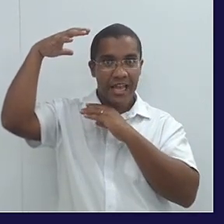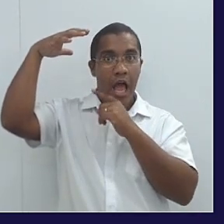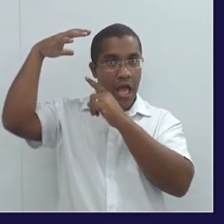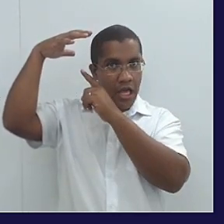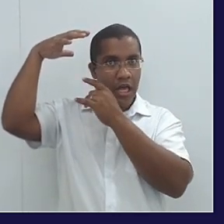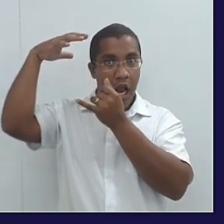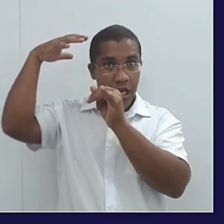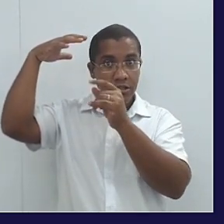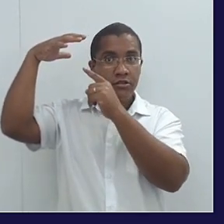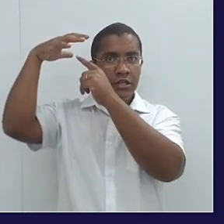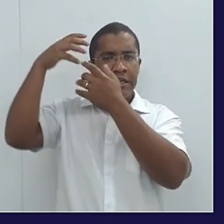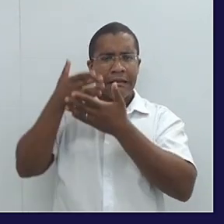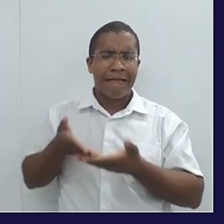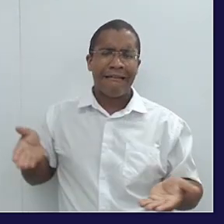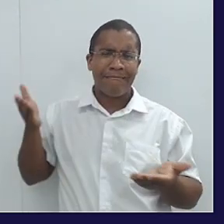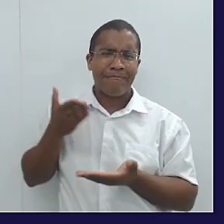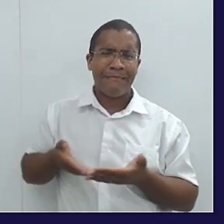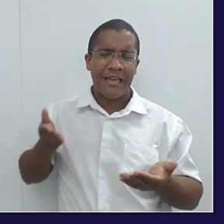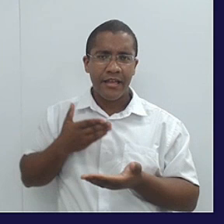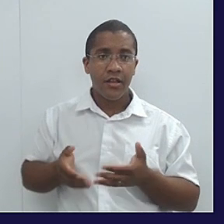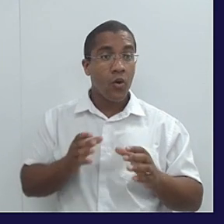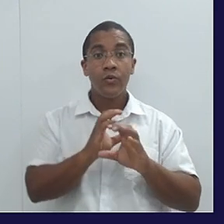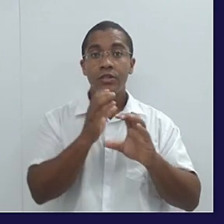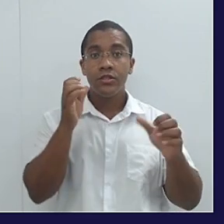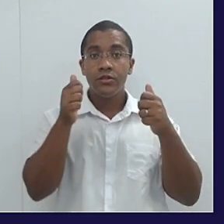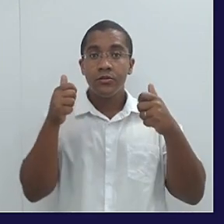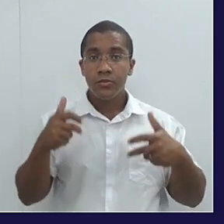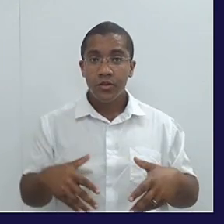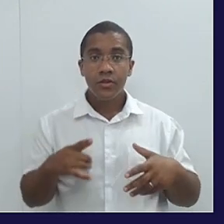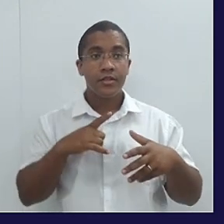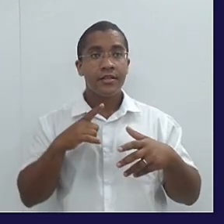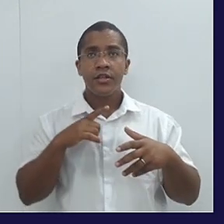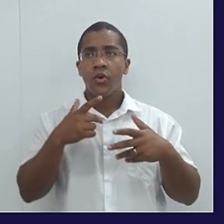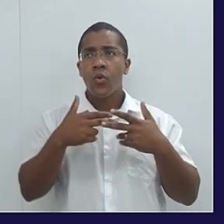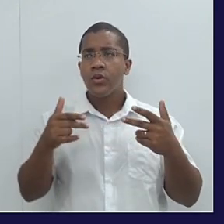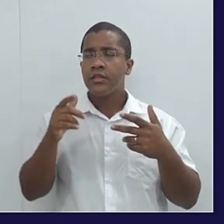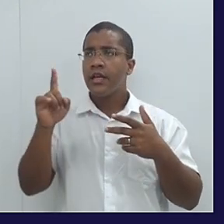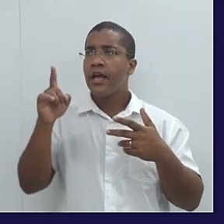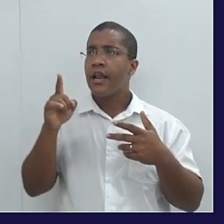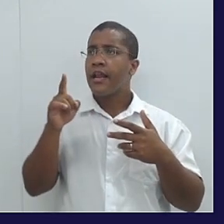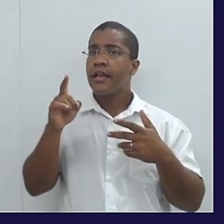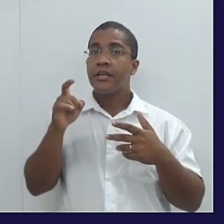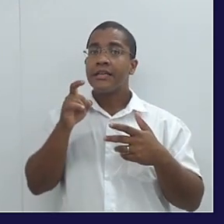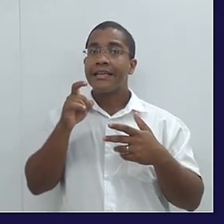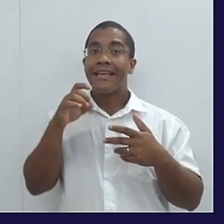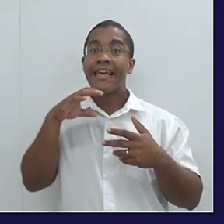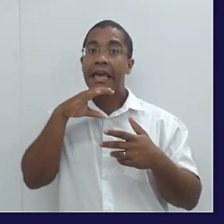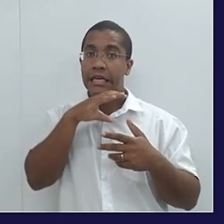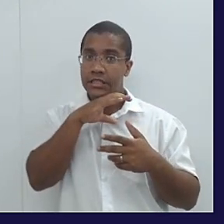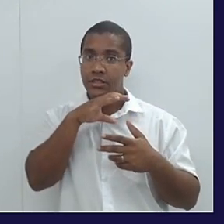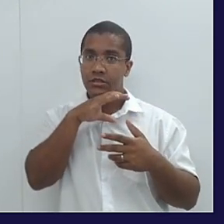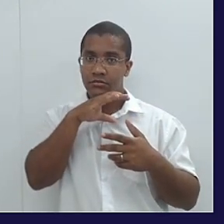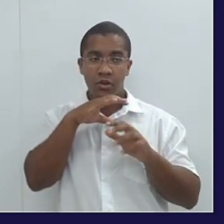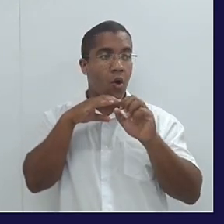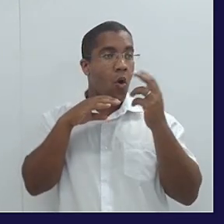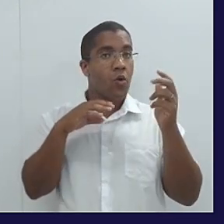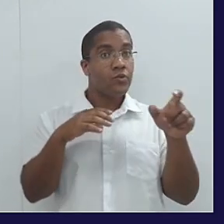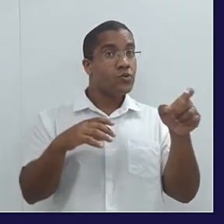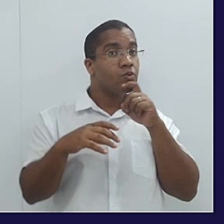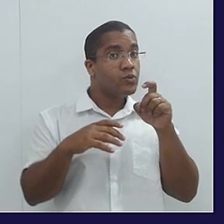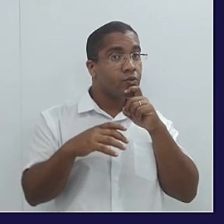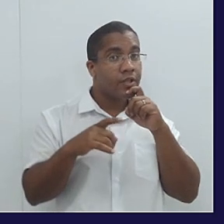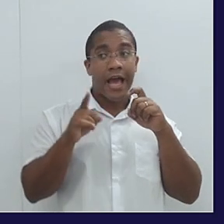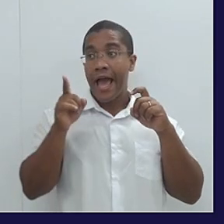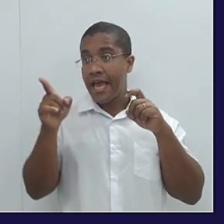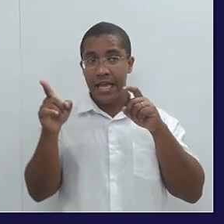geladeiras, porque, segundo o engenheiro, os aparelhos que envolvem aquecimento ou resfriamento, eles